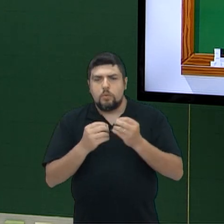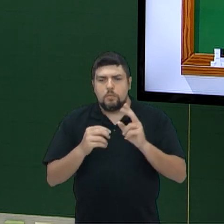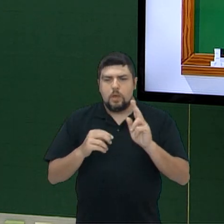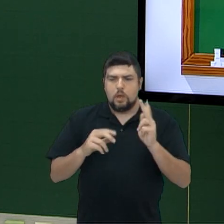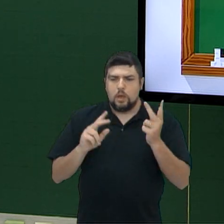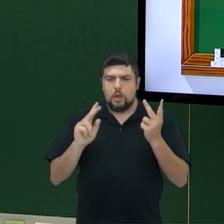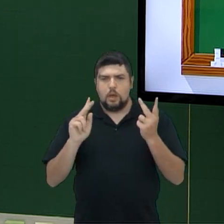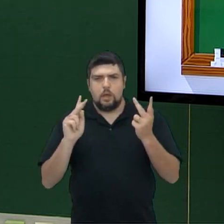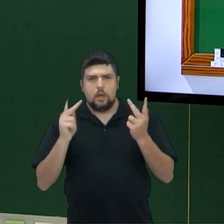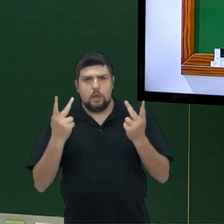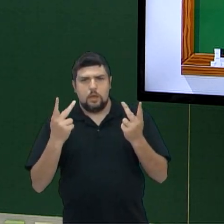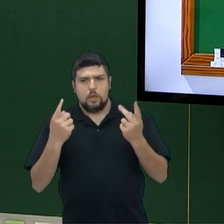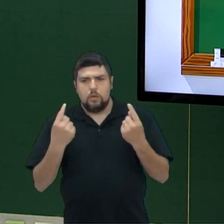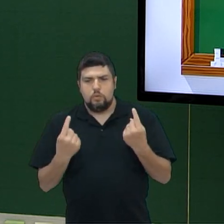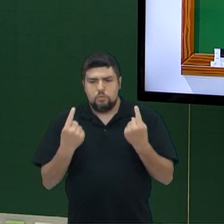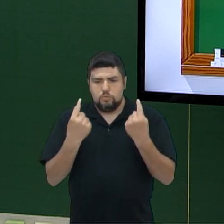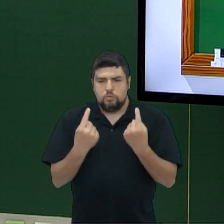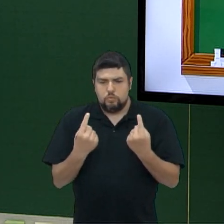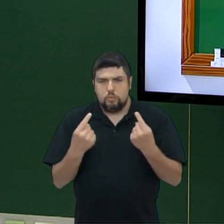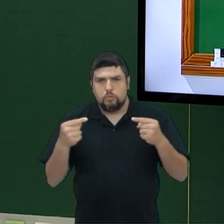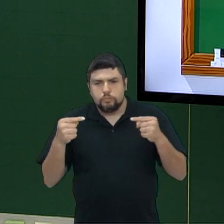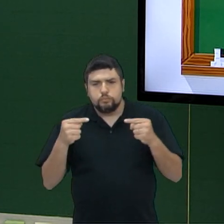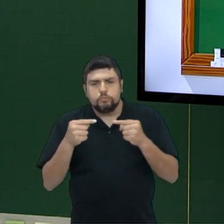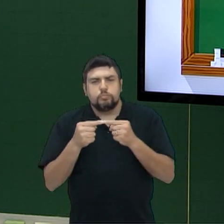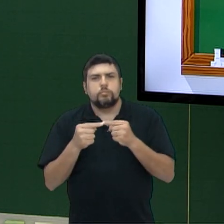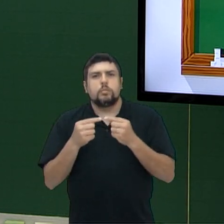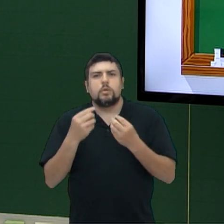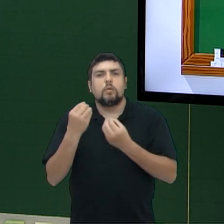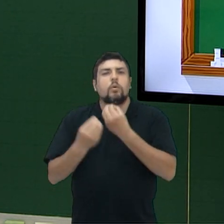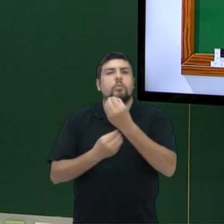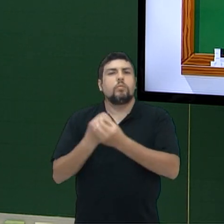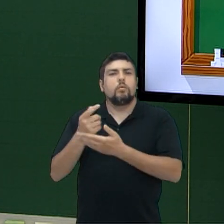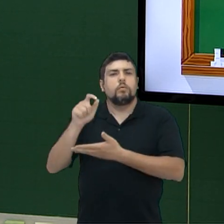dois átomos de hidrogênio e faço, então, o